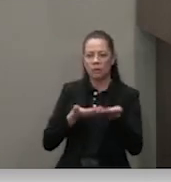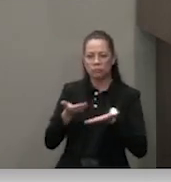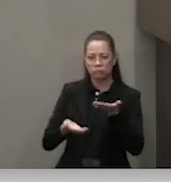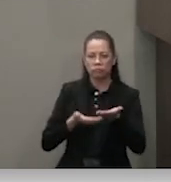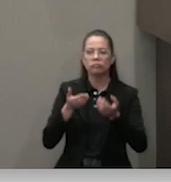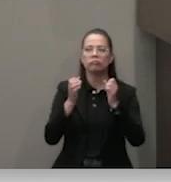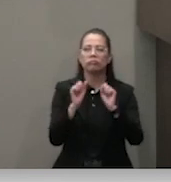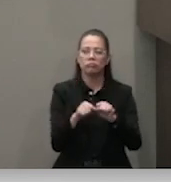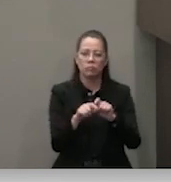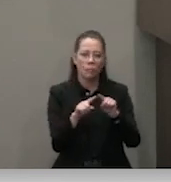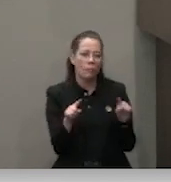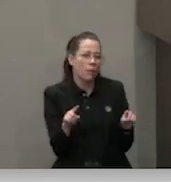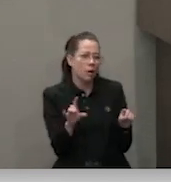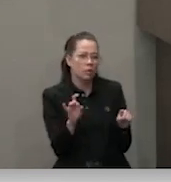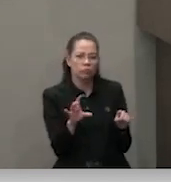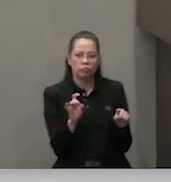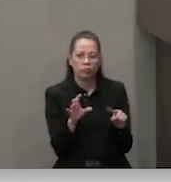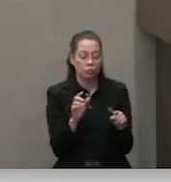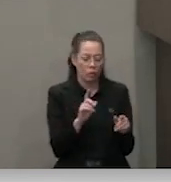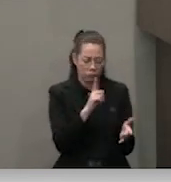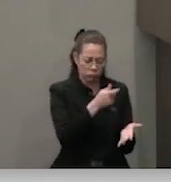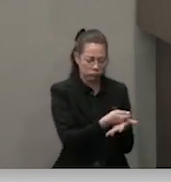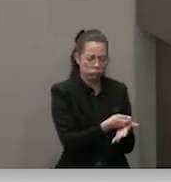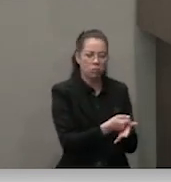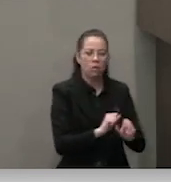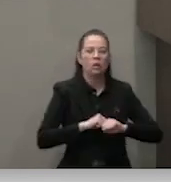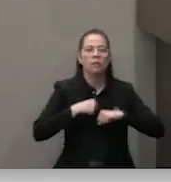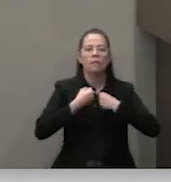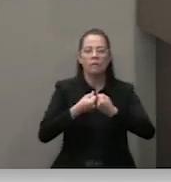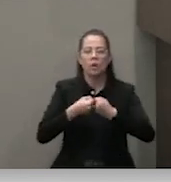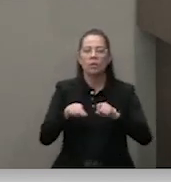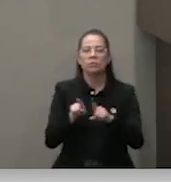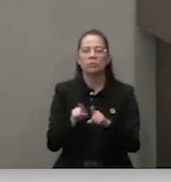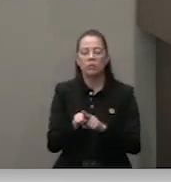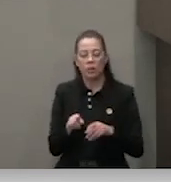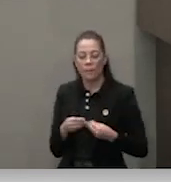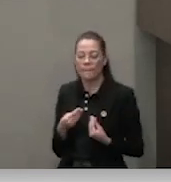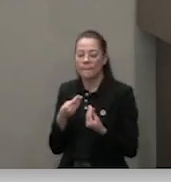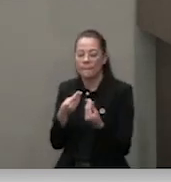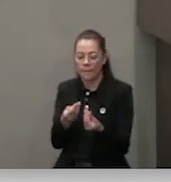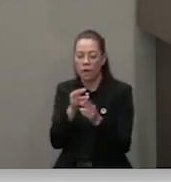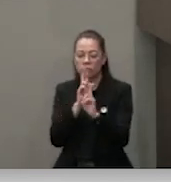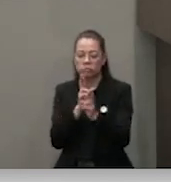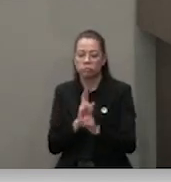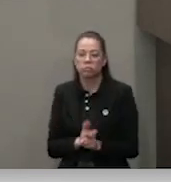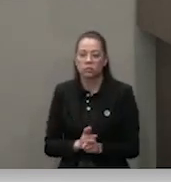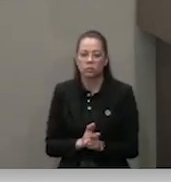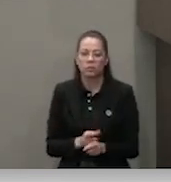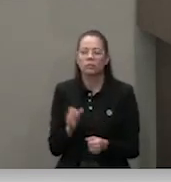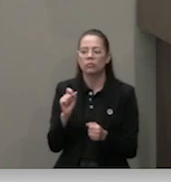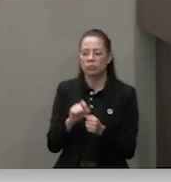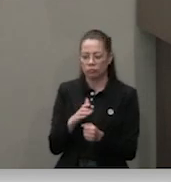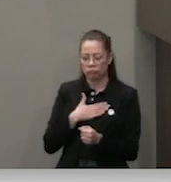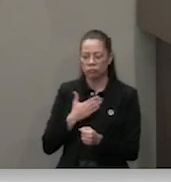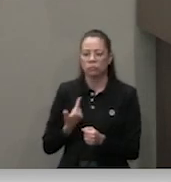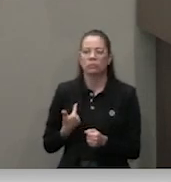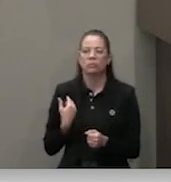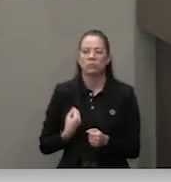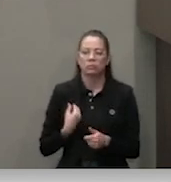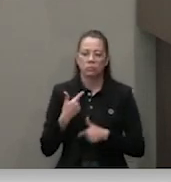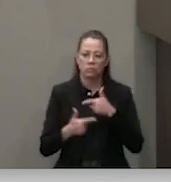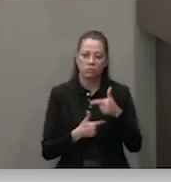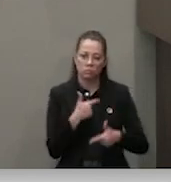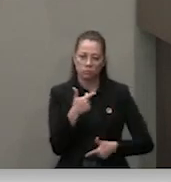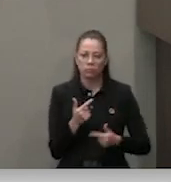Tragam asas demandas mas não só cobrar temos que fortalecer temos que dar os resultados fiz essa parte com certeza